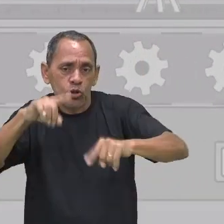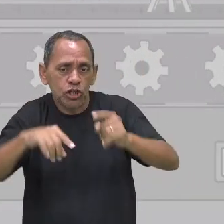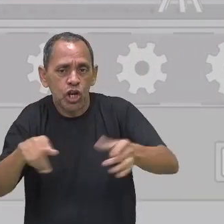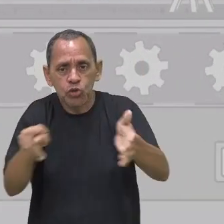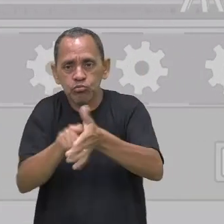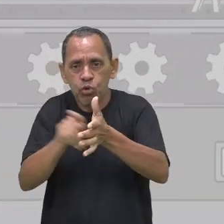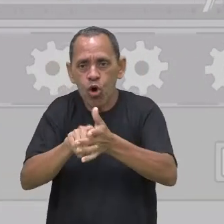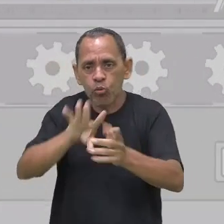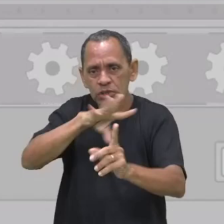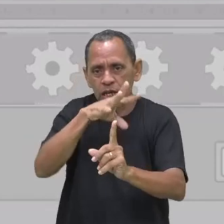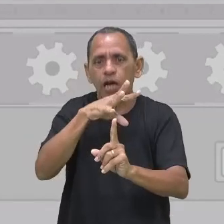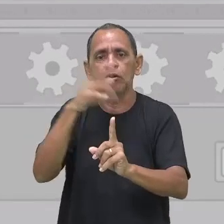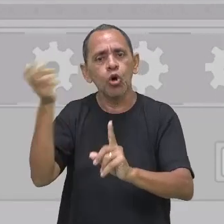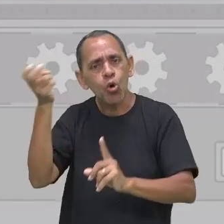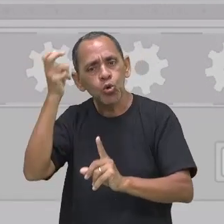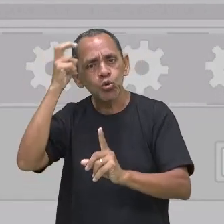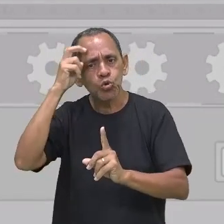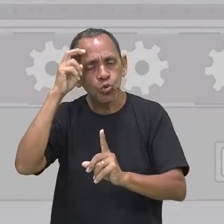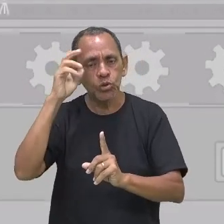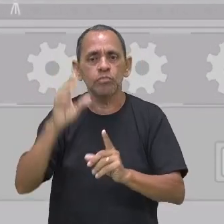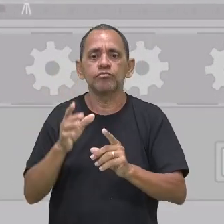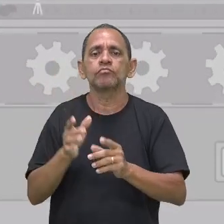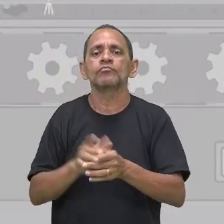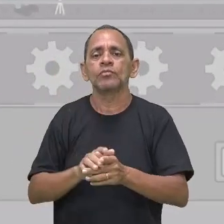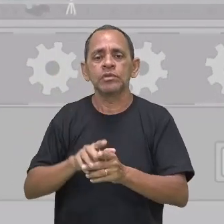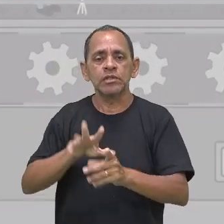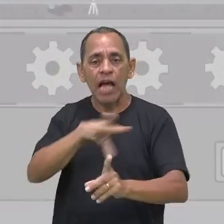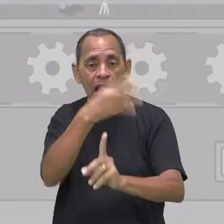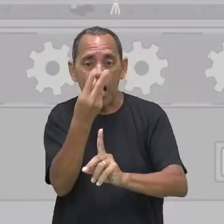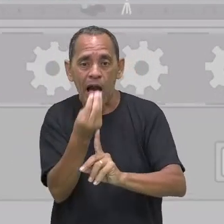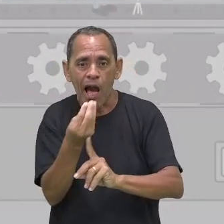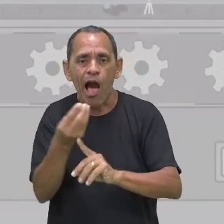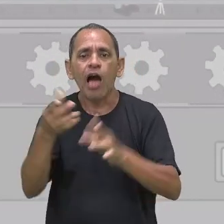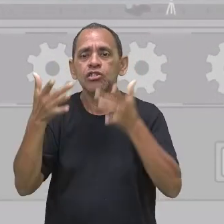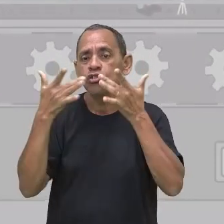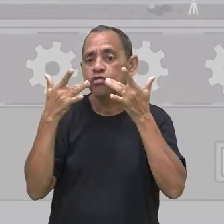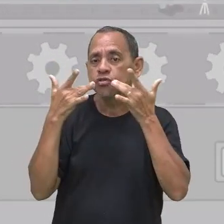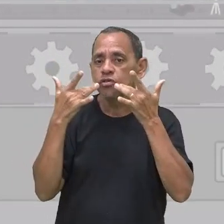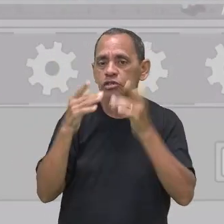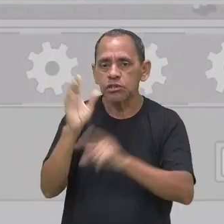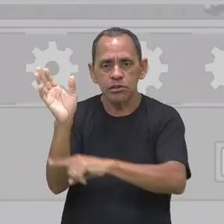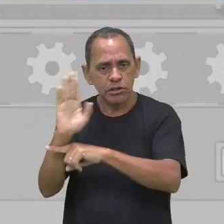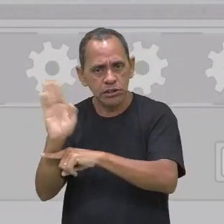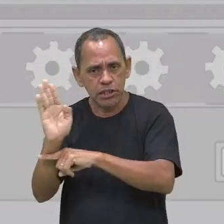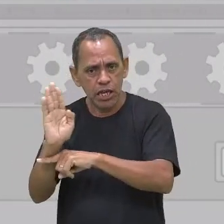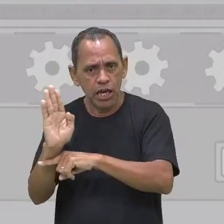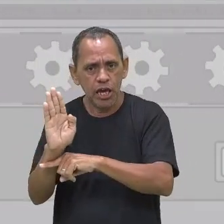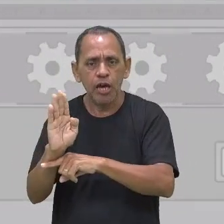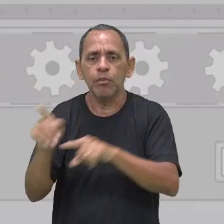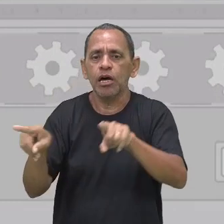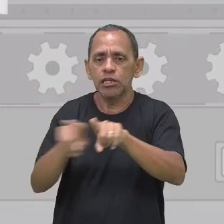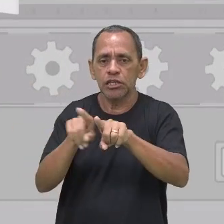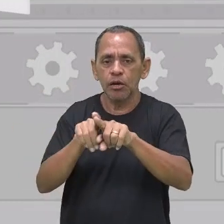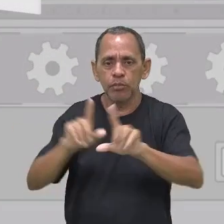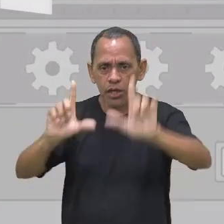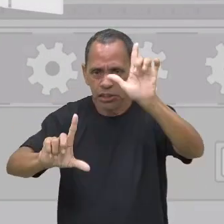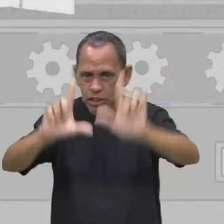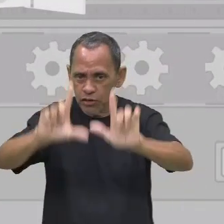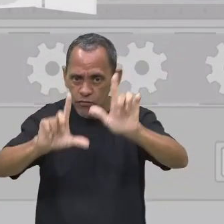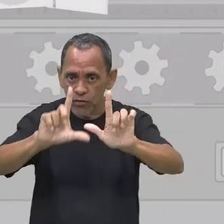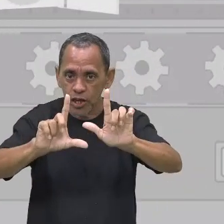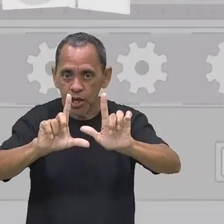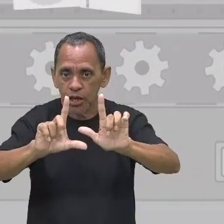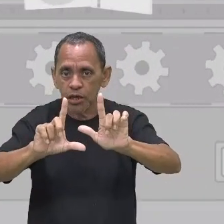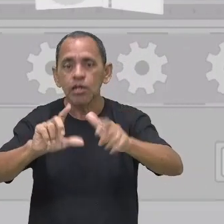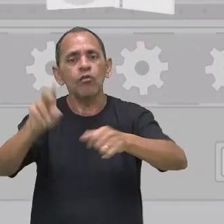Com o cinema, com a televisão, com os programas de televisão. Então você vai se apropriar disso